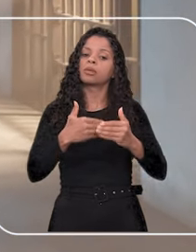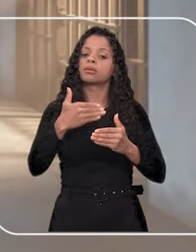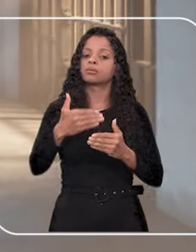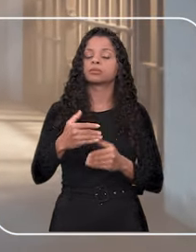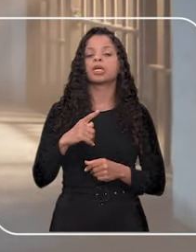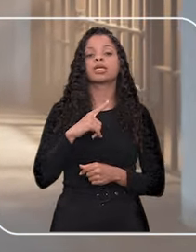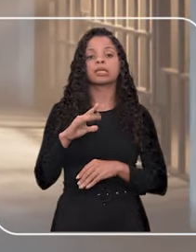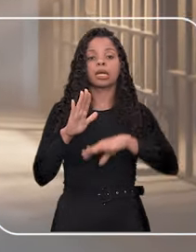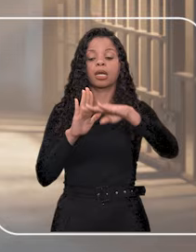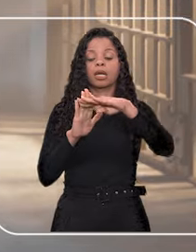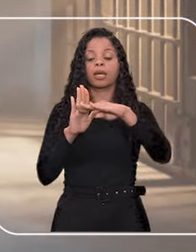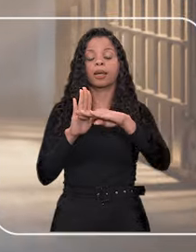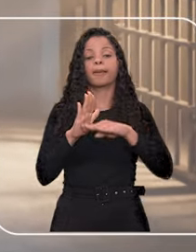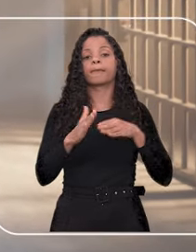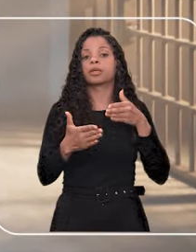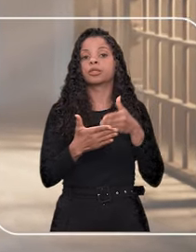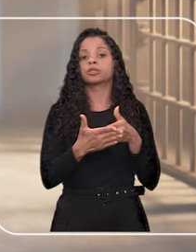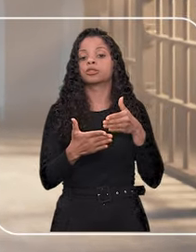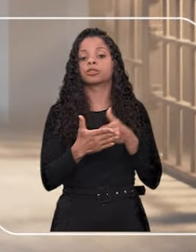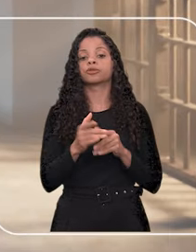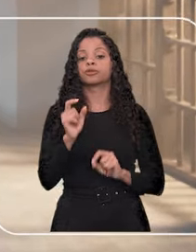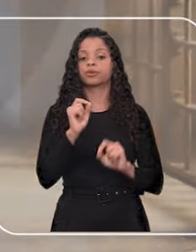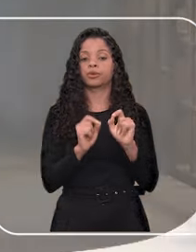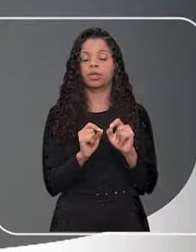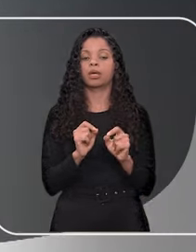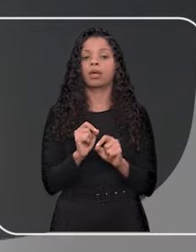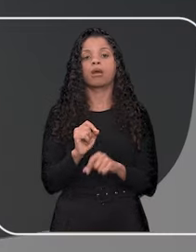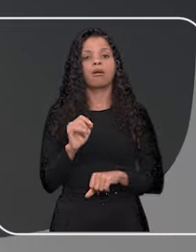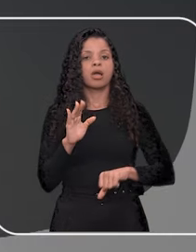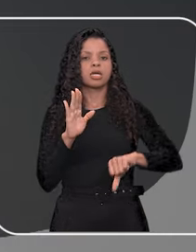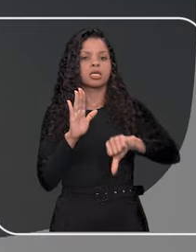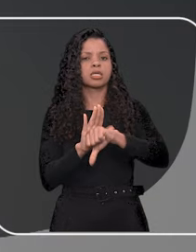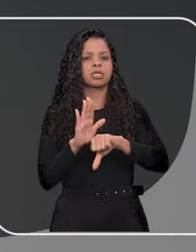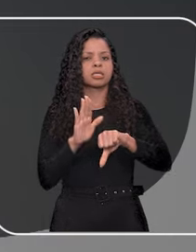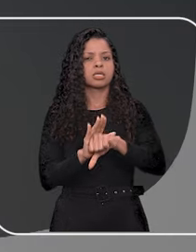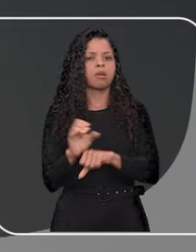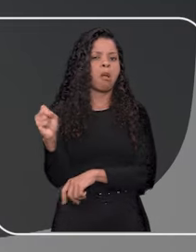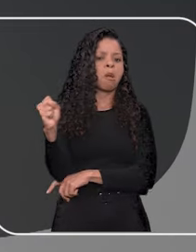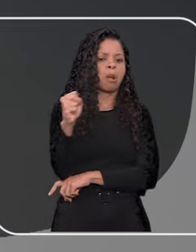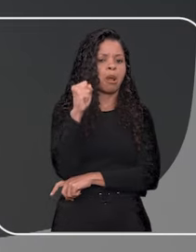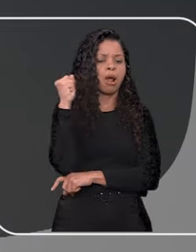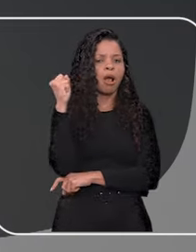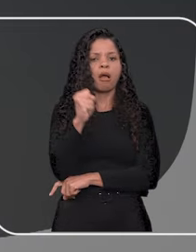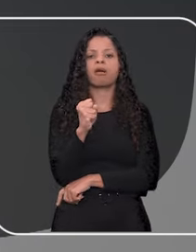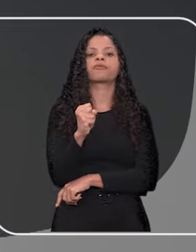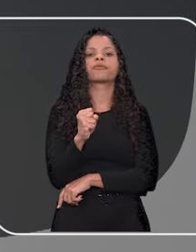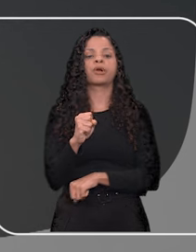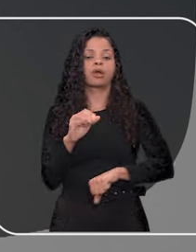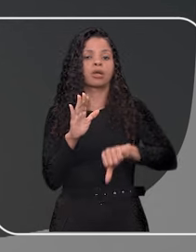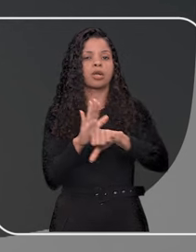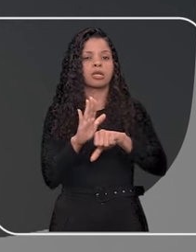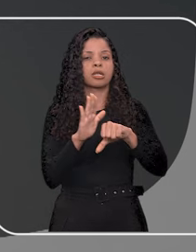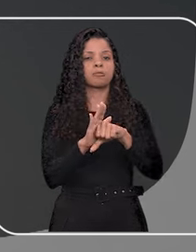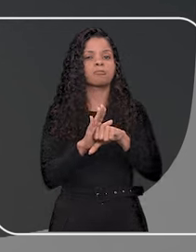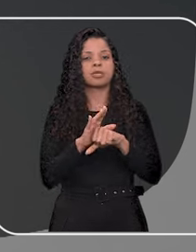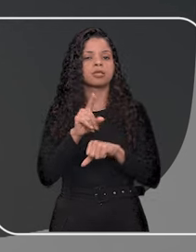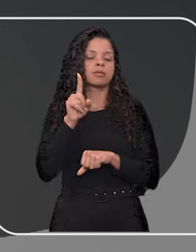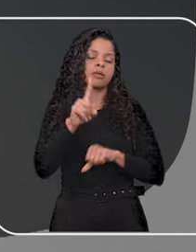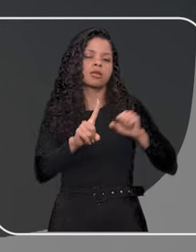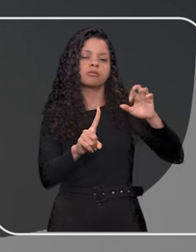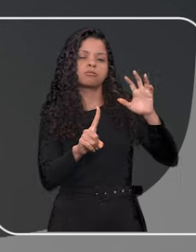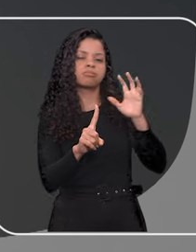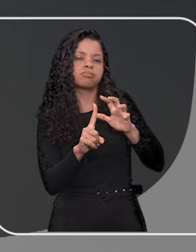indulto listados no decreto de 2022 os crimes ediondos os praticados mediante grave ameaça ou